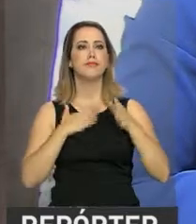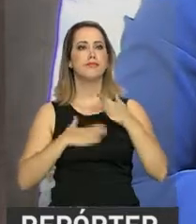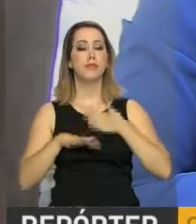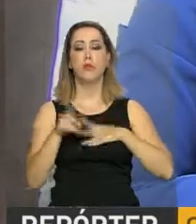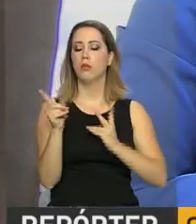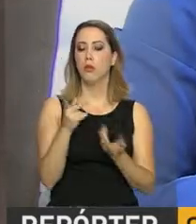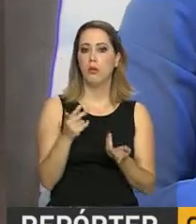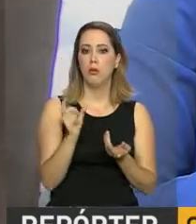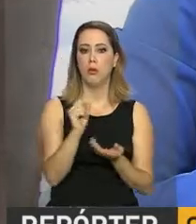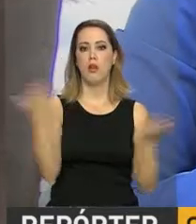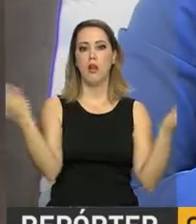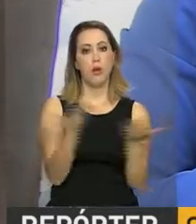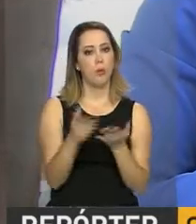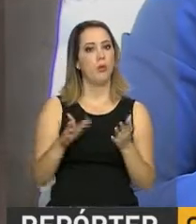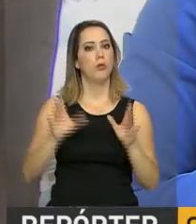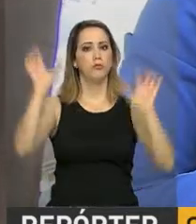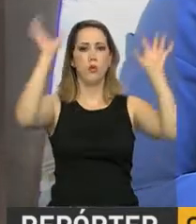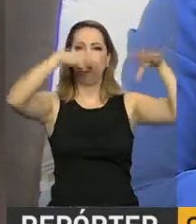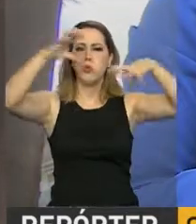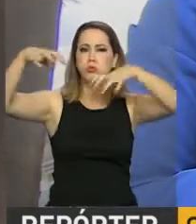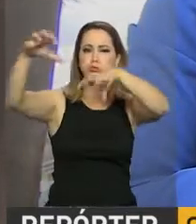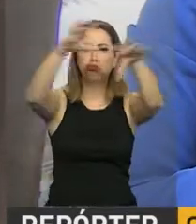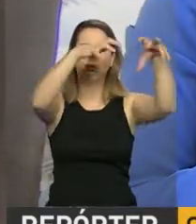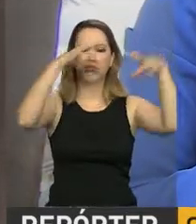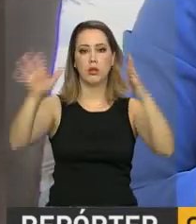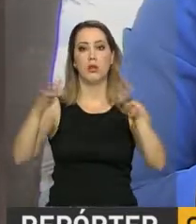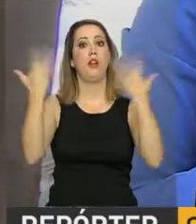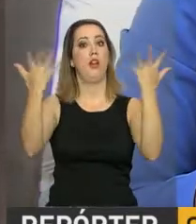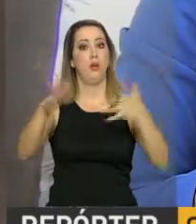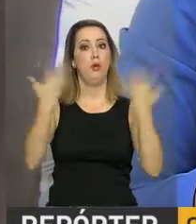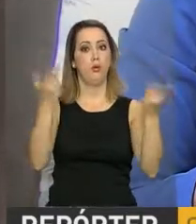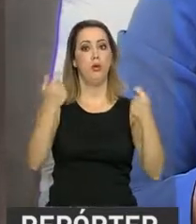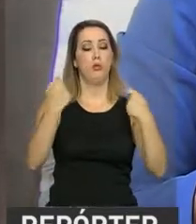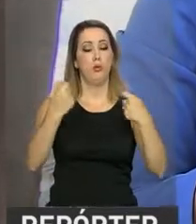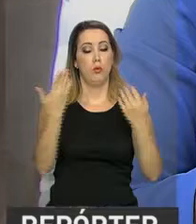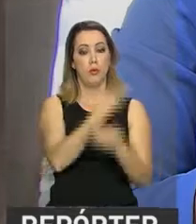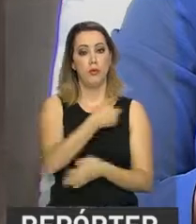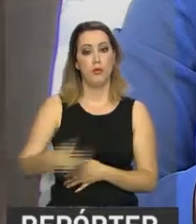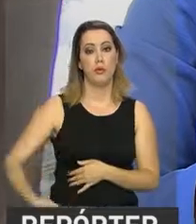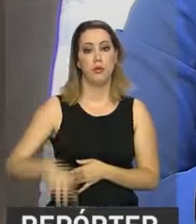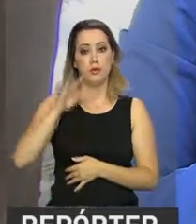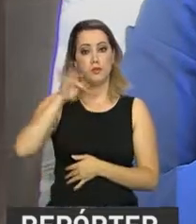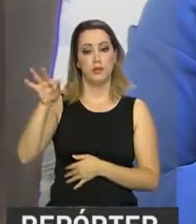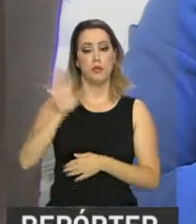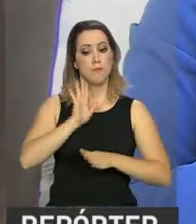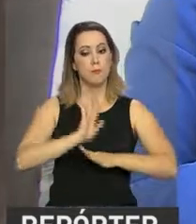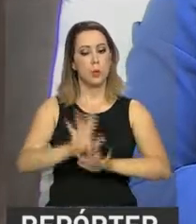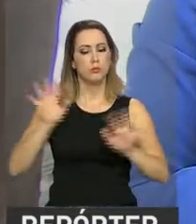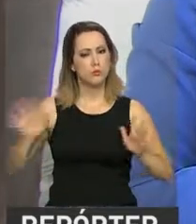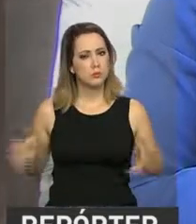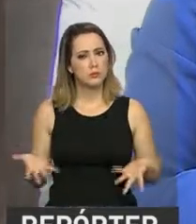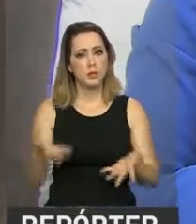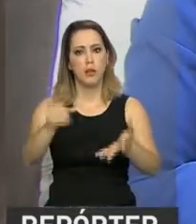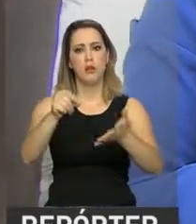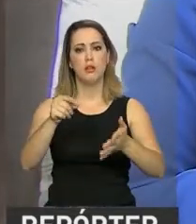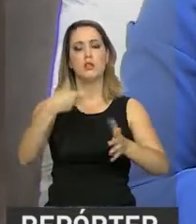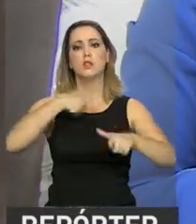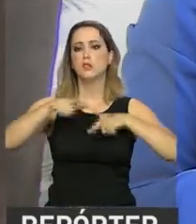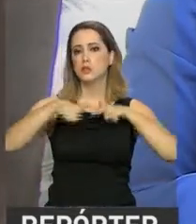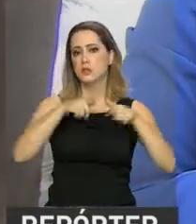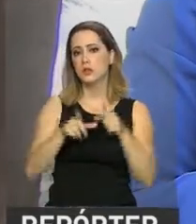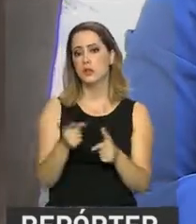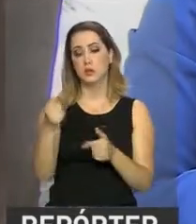chegada do verão e da temporada de chuvas, o governo federal quer intensificar as ações, como essa do Rio de Janeiro,